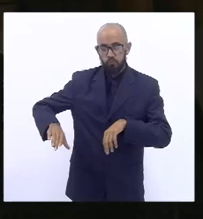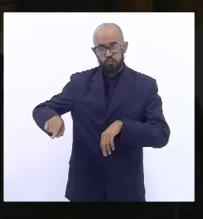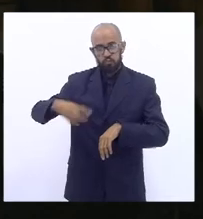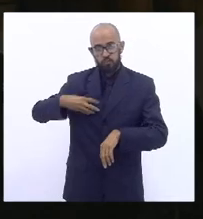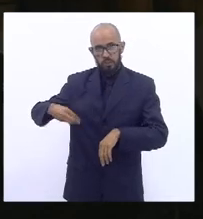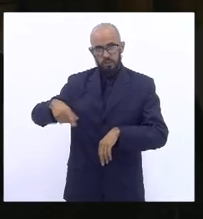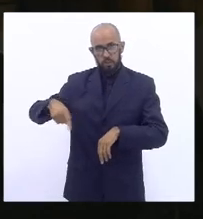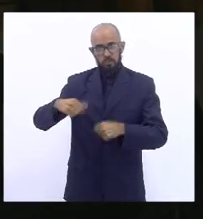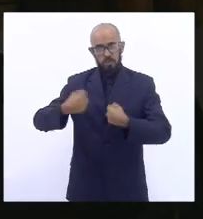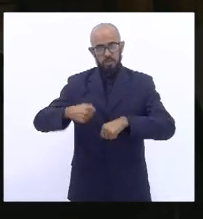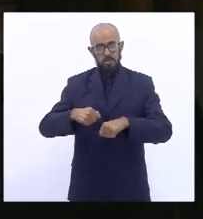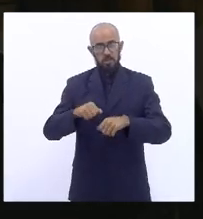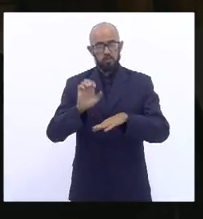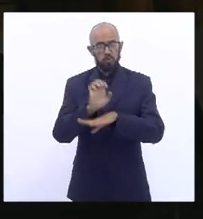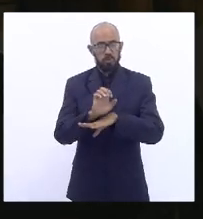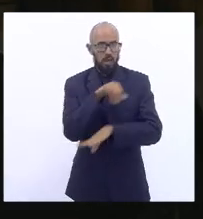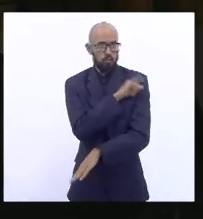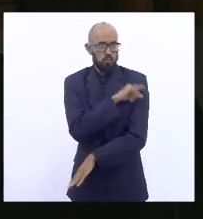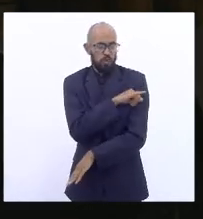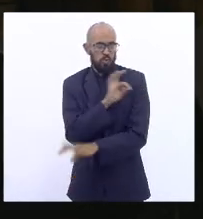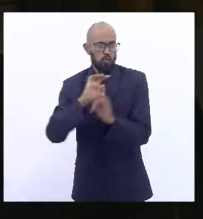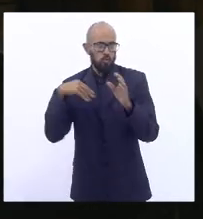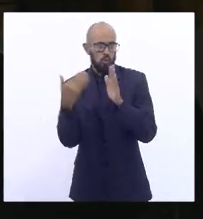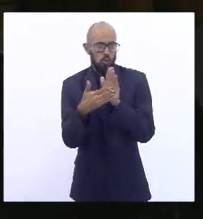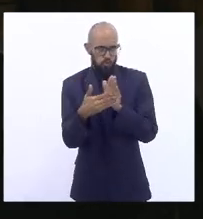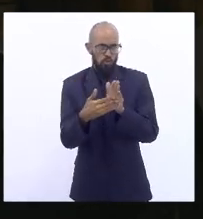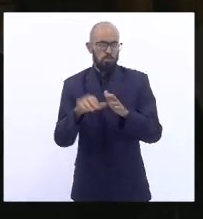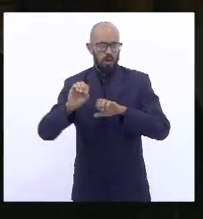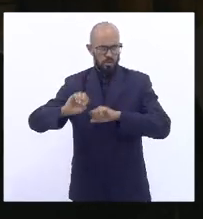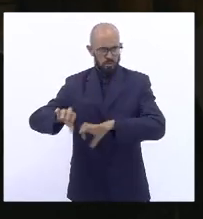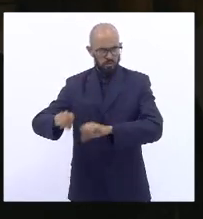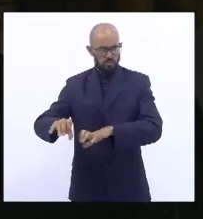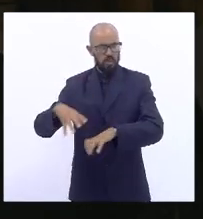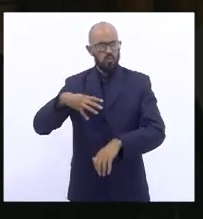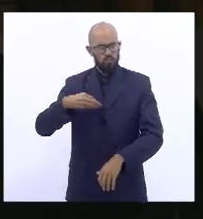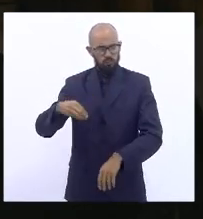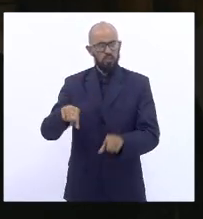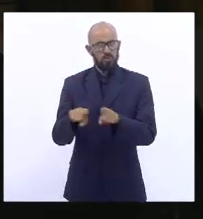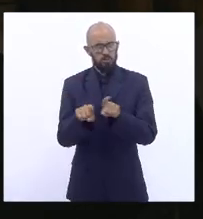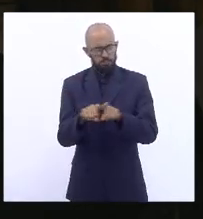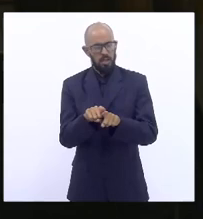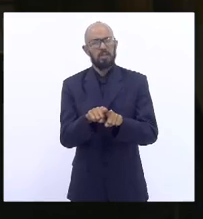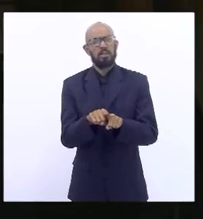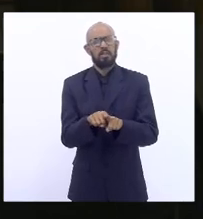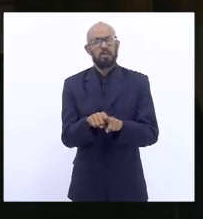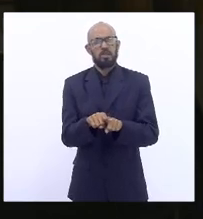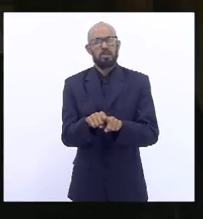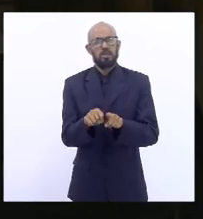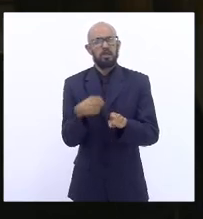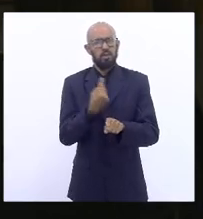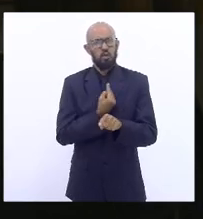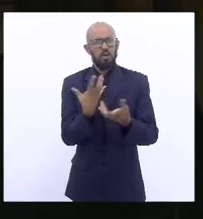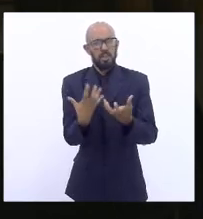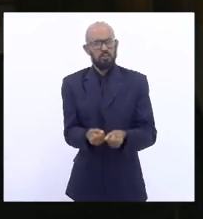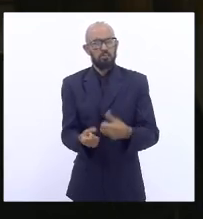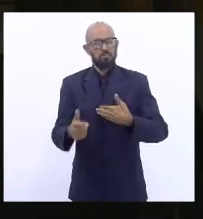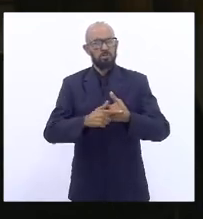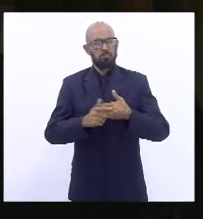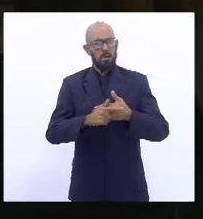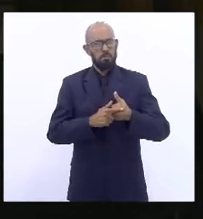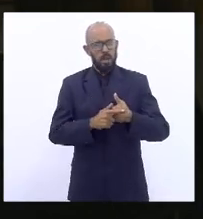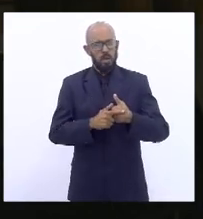um estado do Rio de Janeiro inteiro para educar uma criança. Então que a gente assuma essa missão de aldeia para educarmos